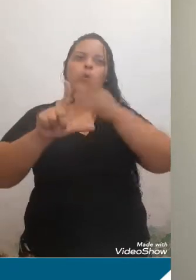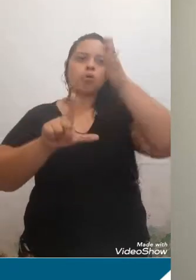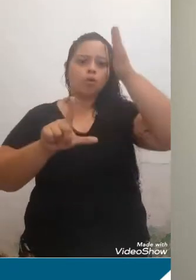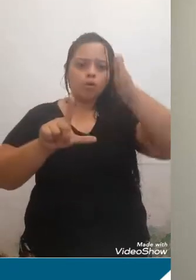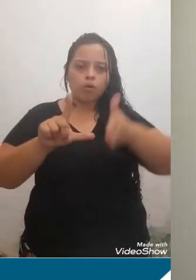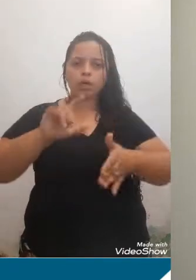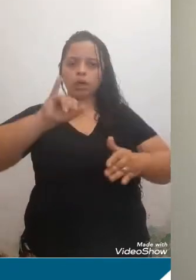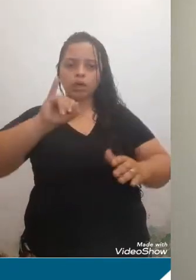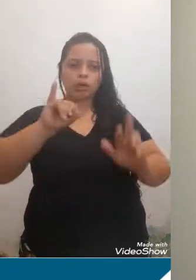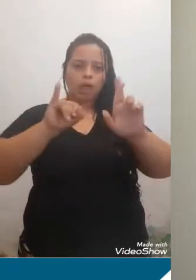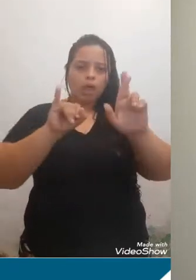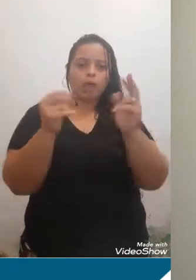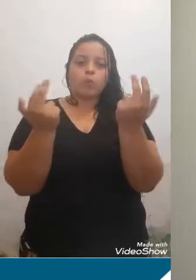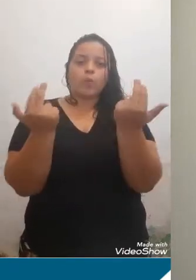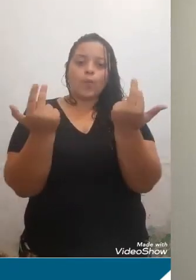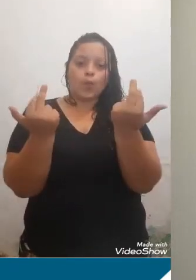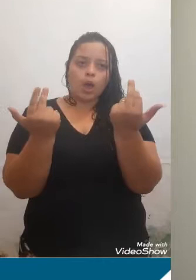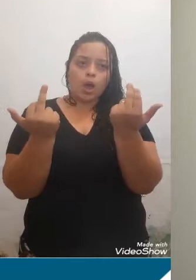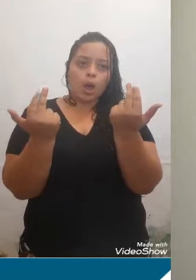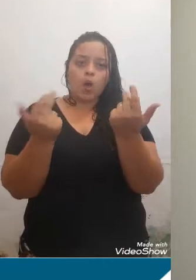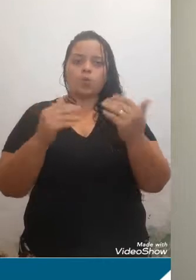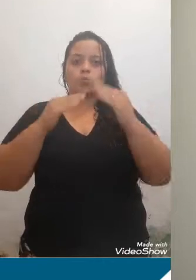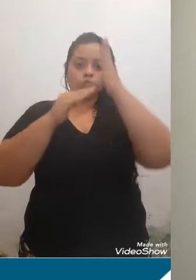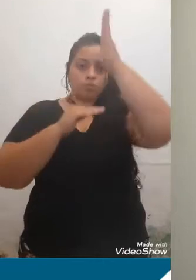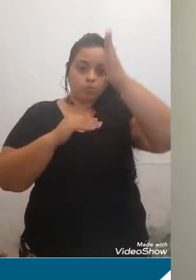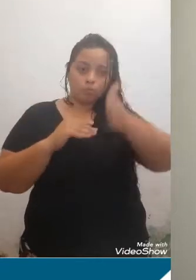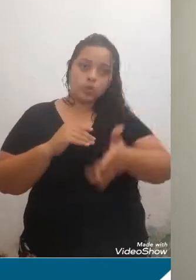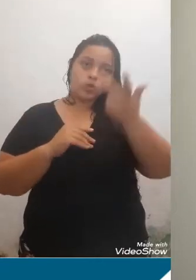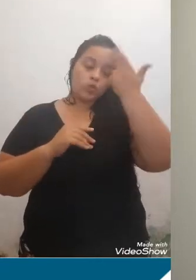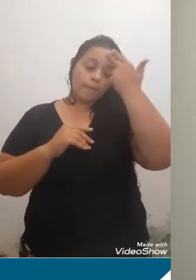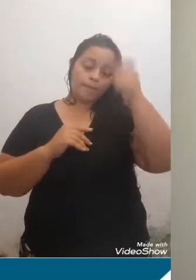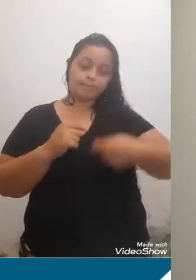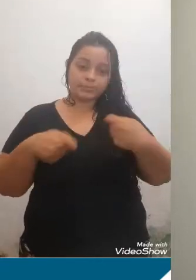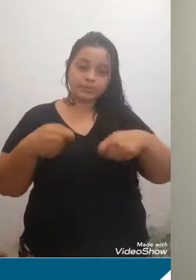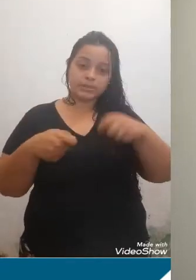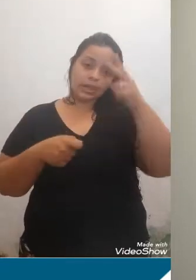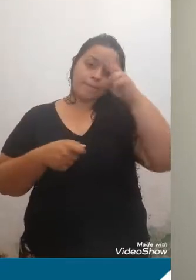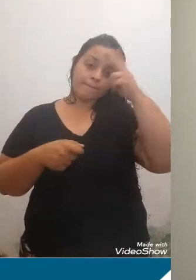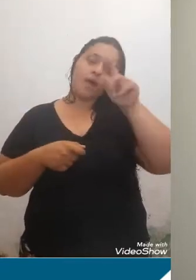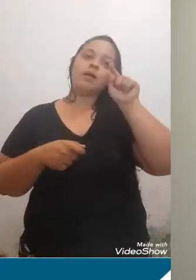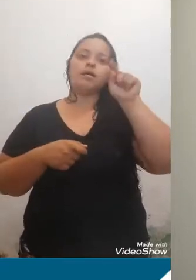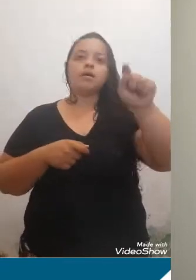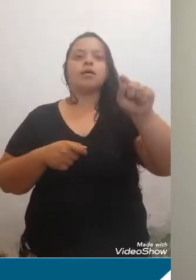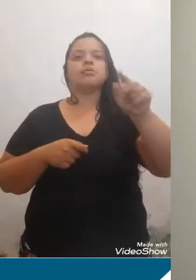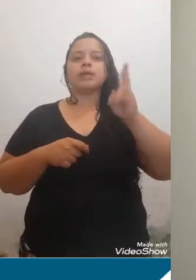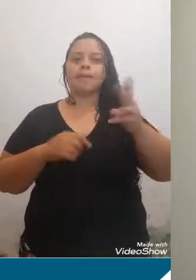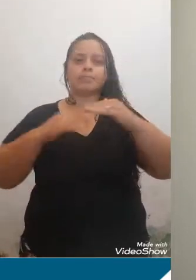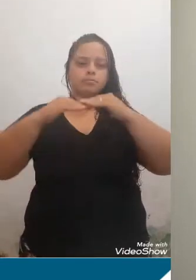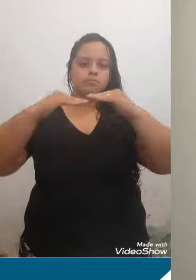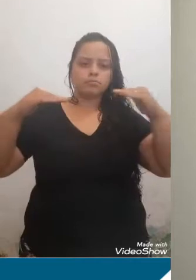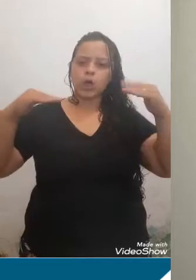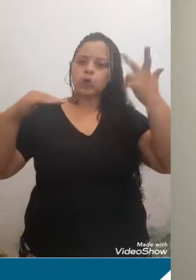o ângulo de reflexão são iguais em relação à reta normal. Tem que lembrar disso. Sempre em